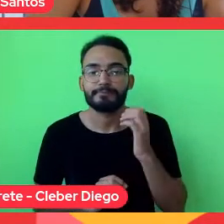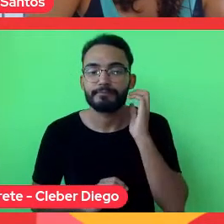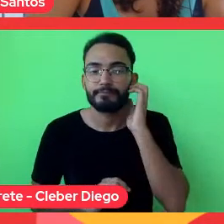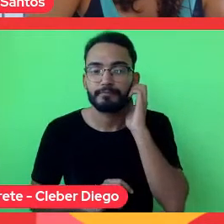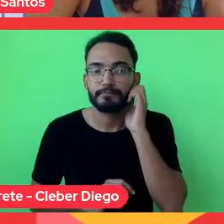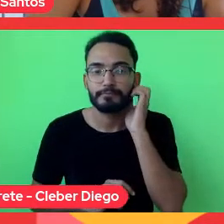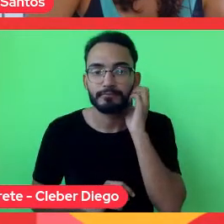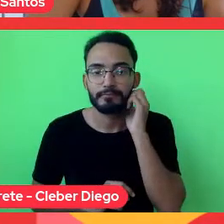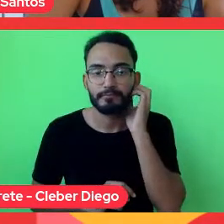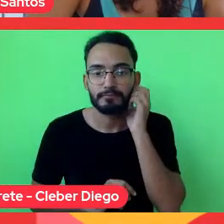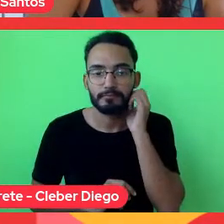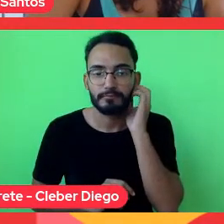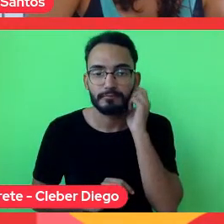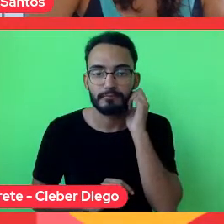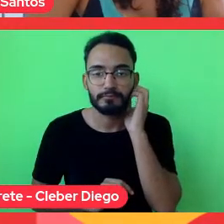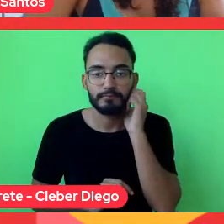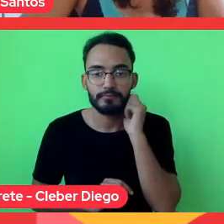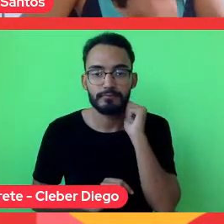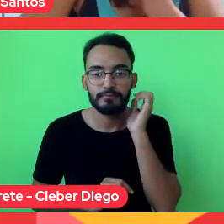Tem,